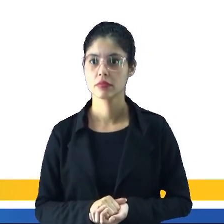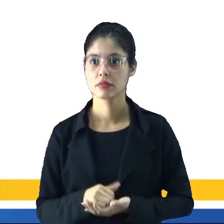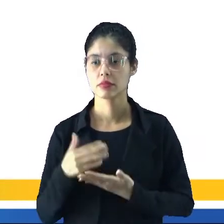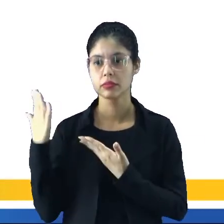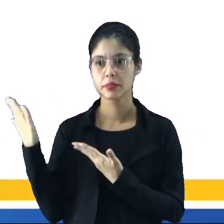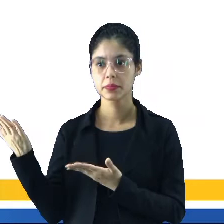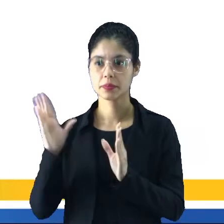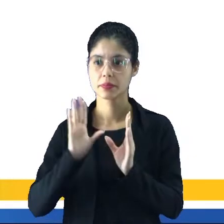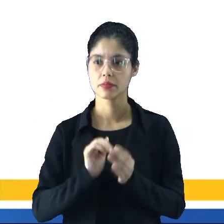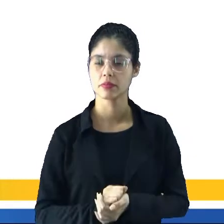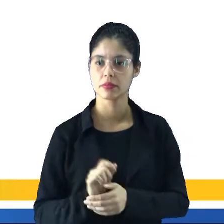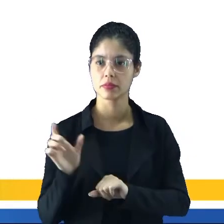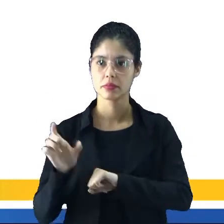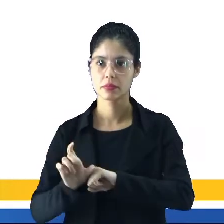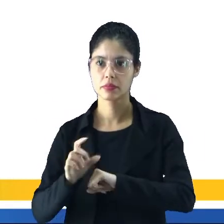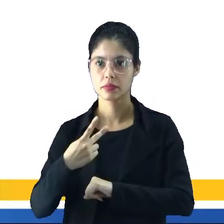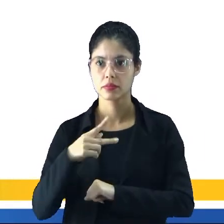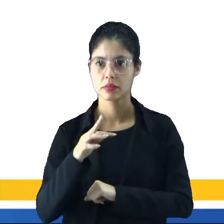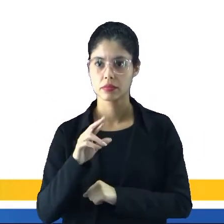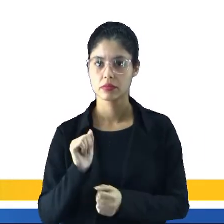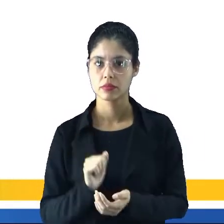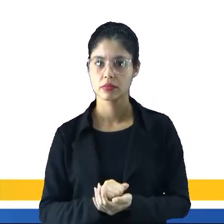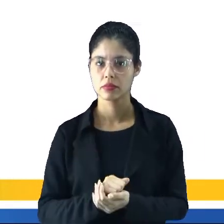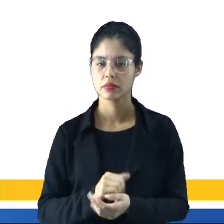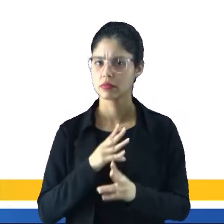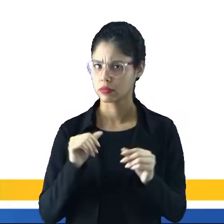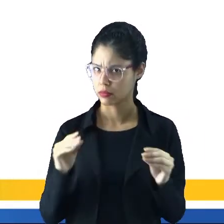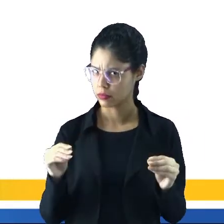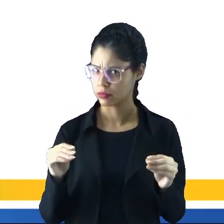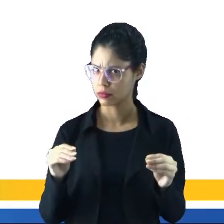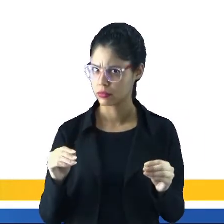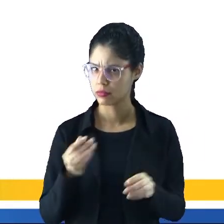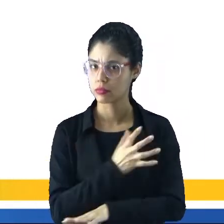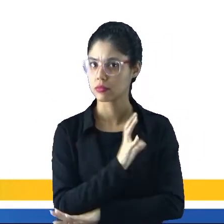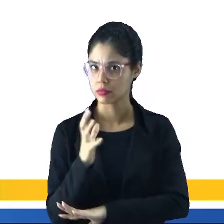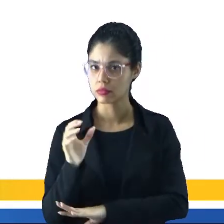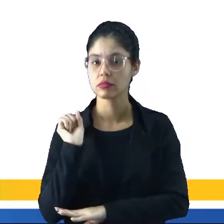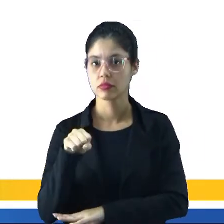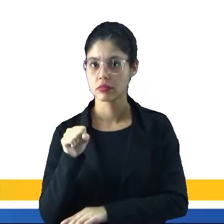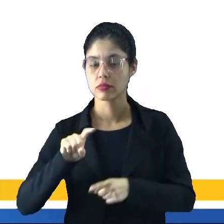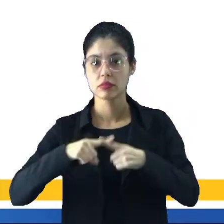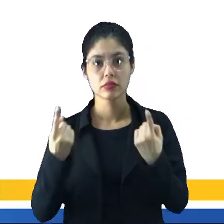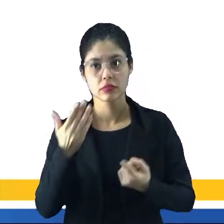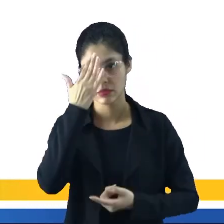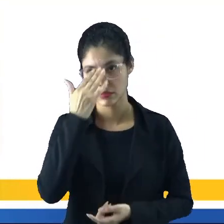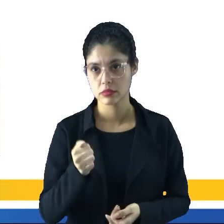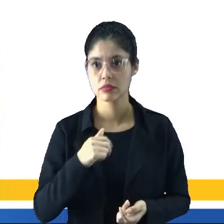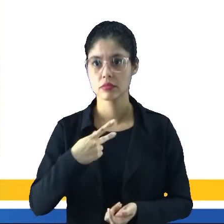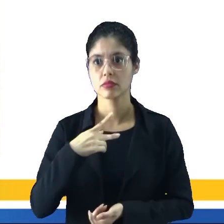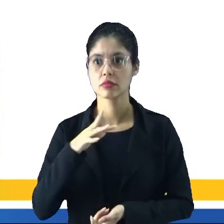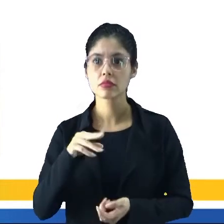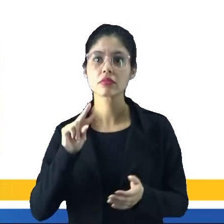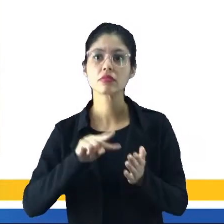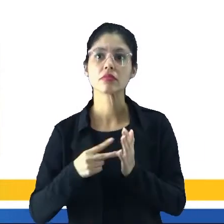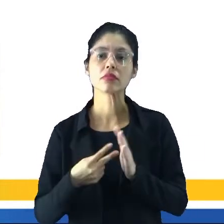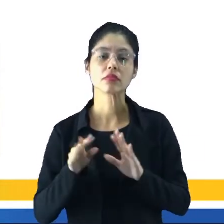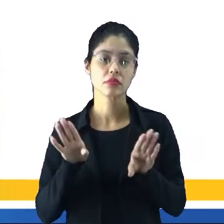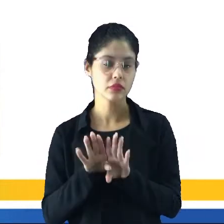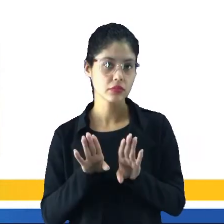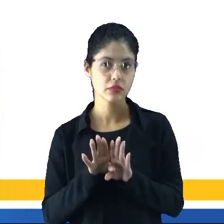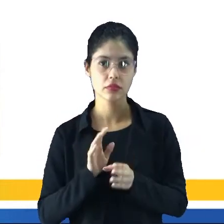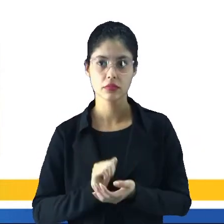E aqui, o substantivo plant. Plant é planta? É planta. Mas você sabia que plant pode